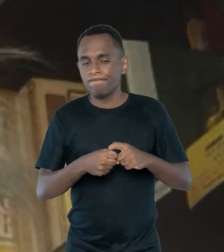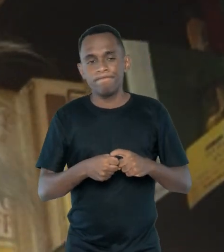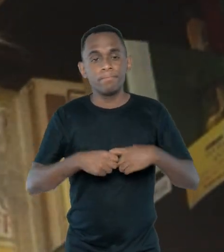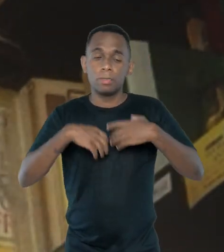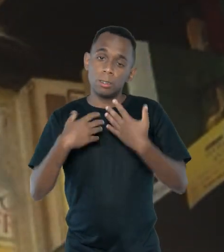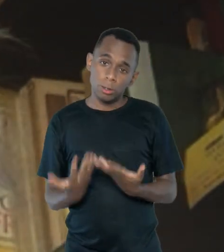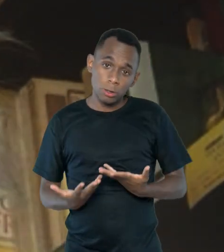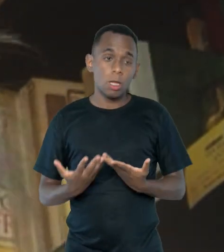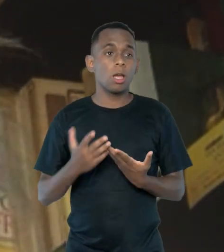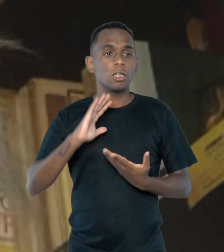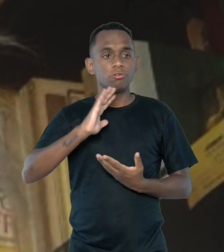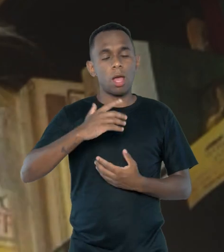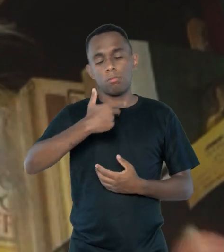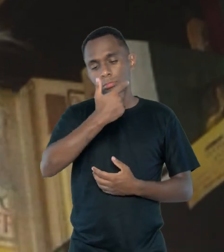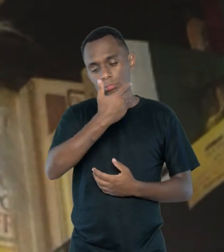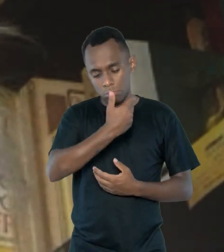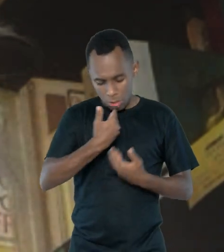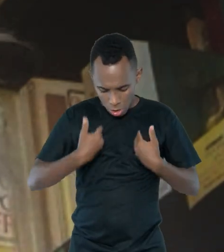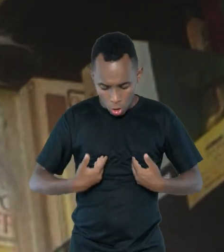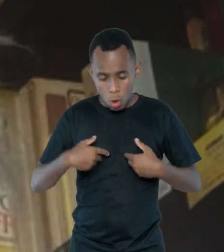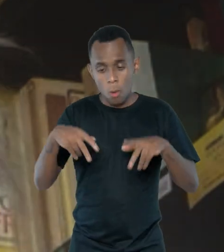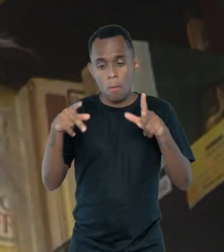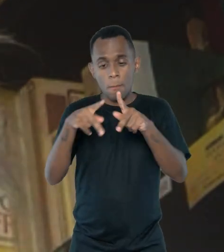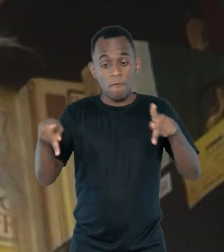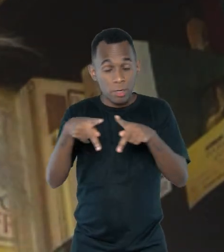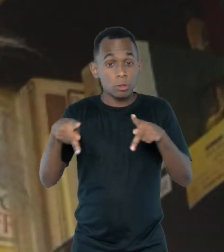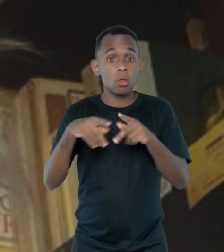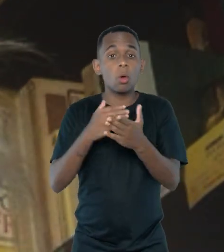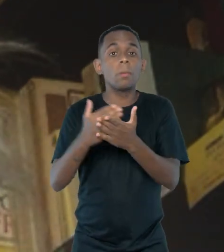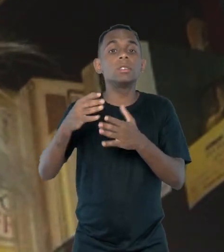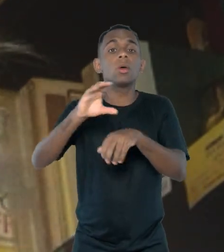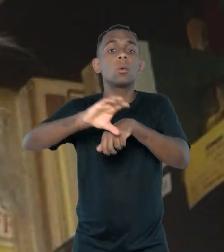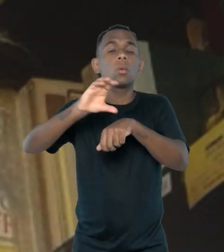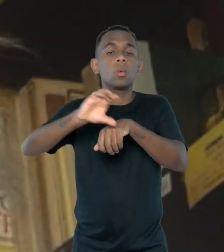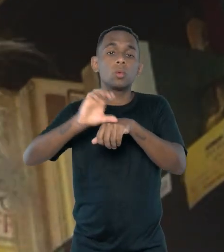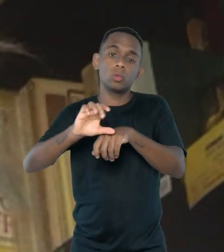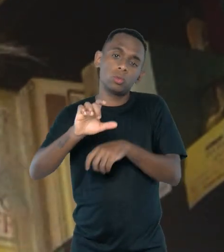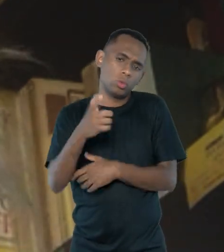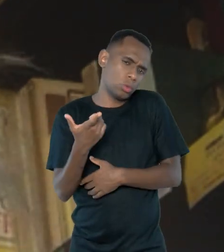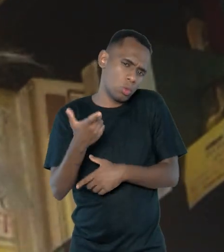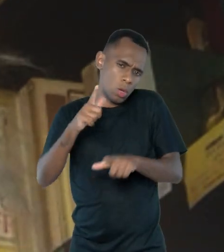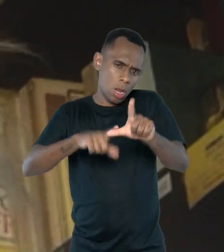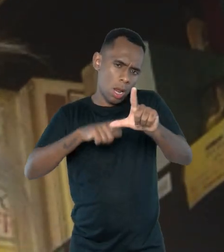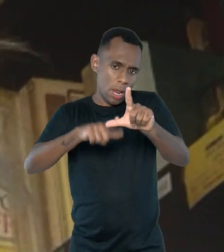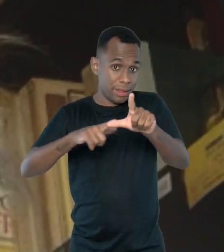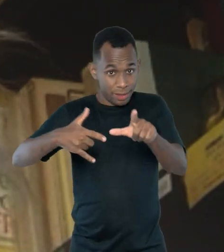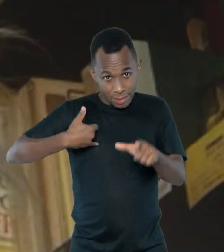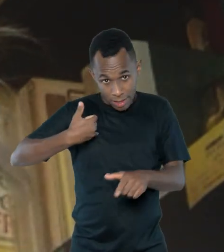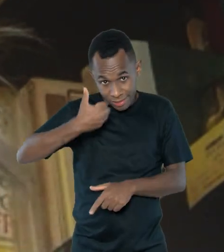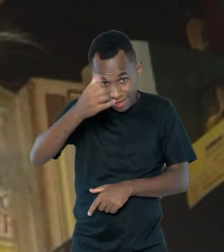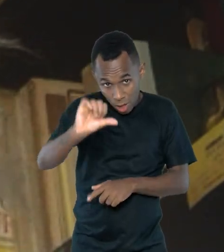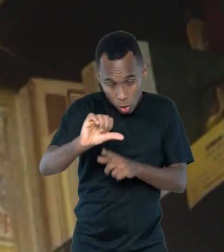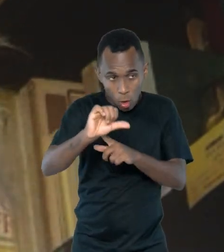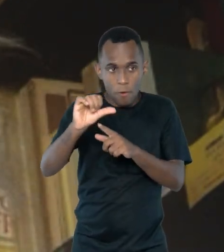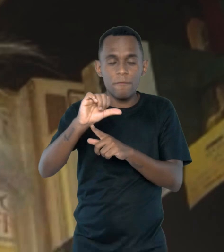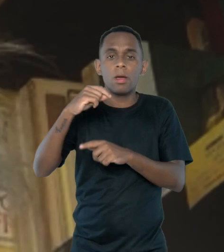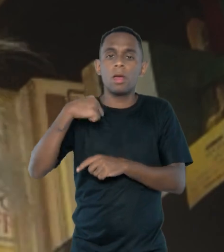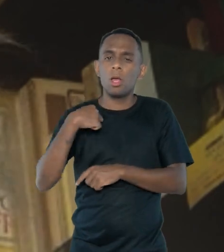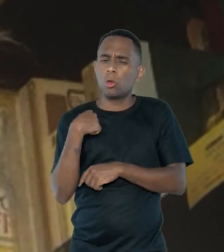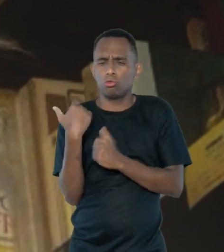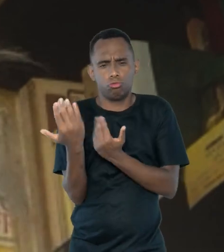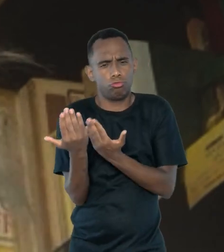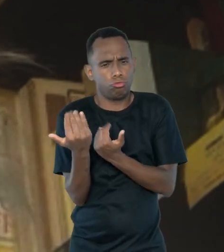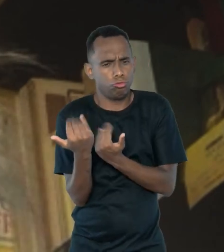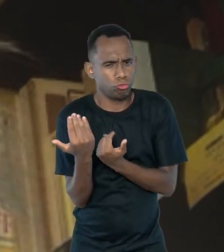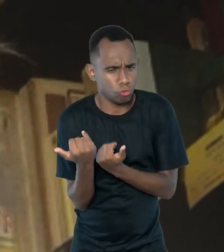Aí, já sendo professora, eu fui fazer letras. E então, eu tinha 19 anos, né? Então, eu era muito